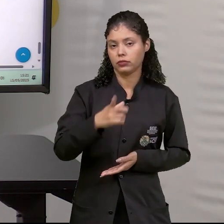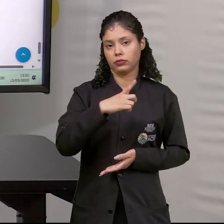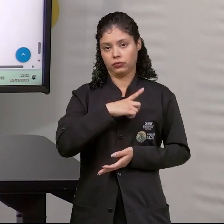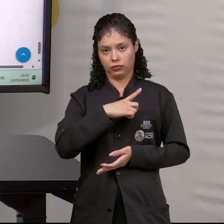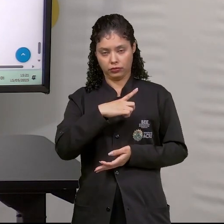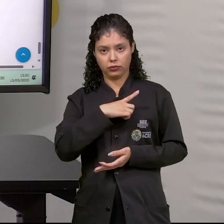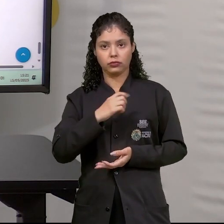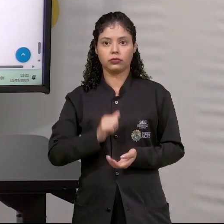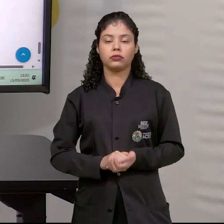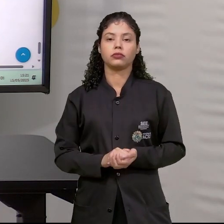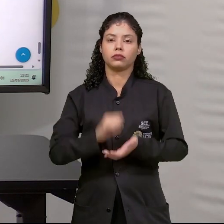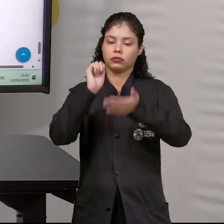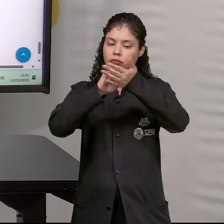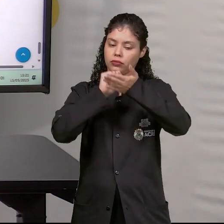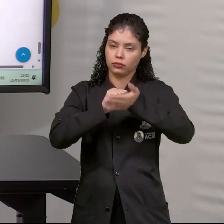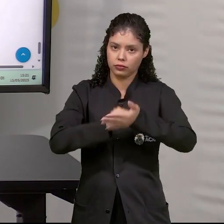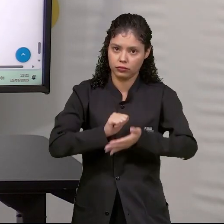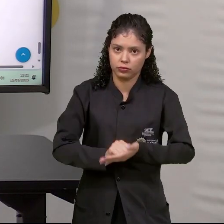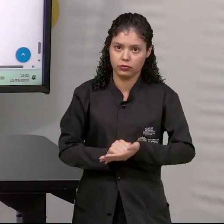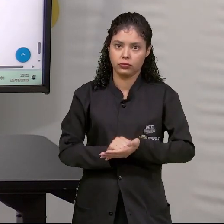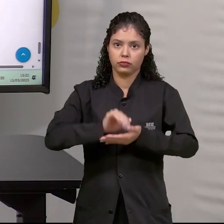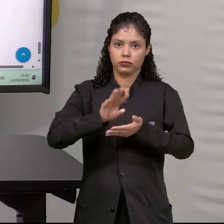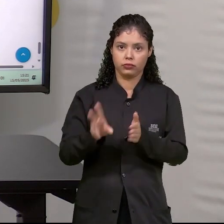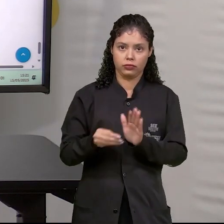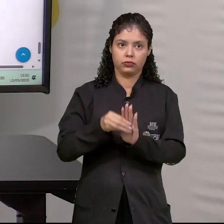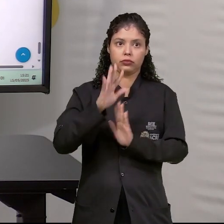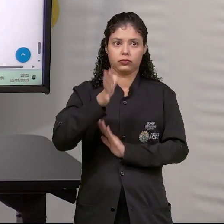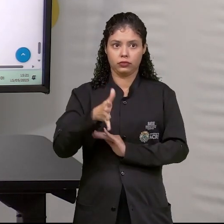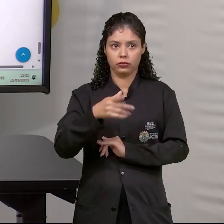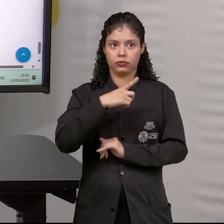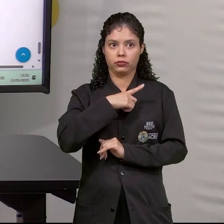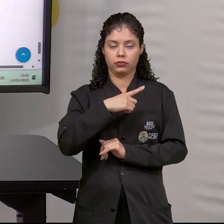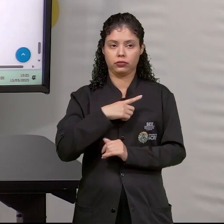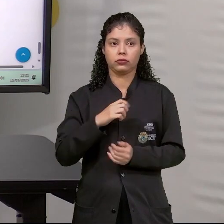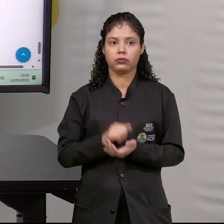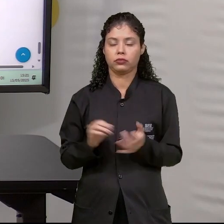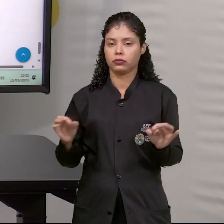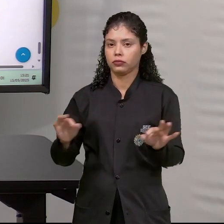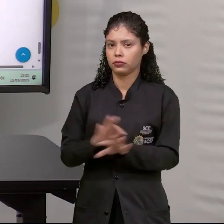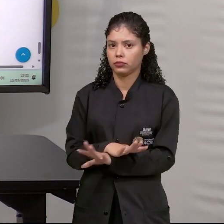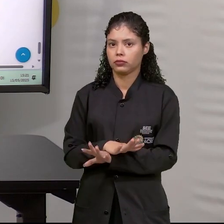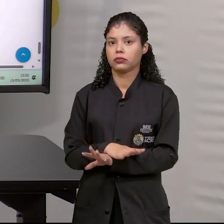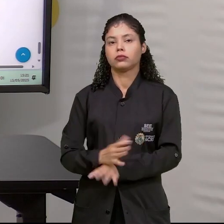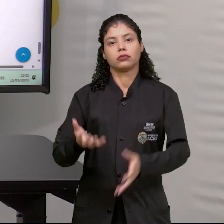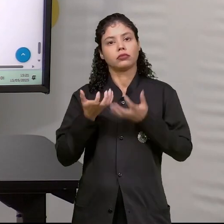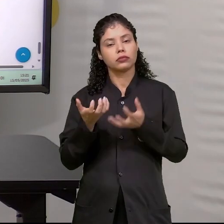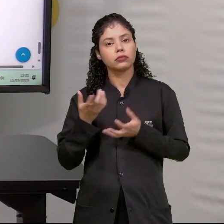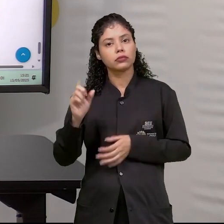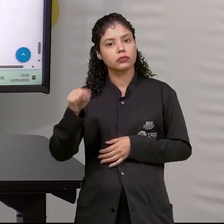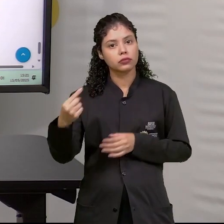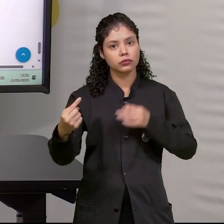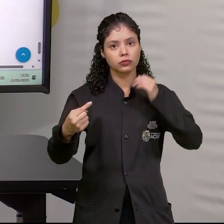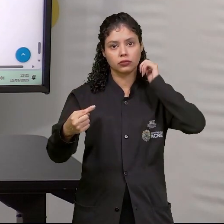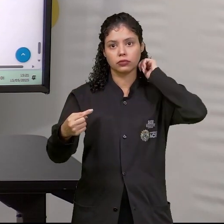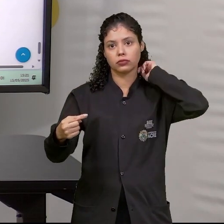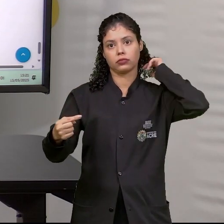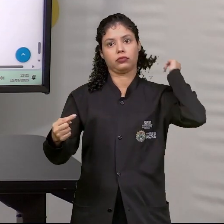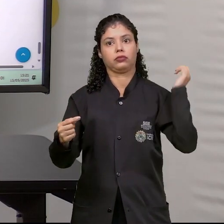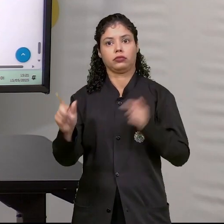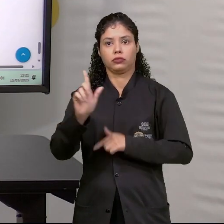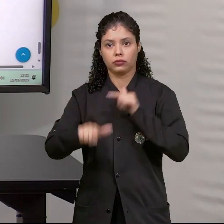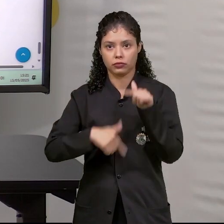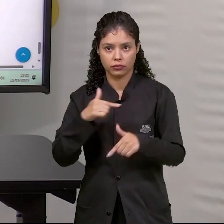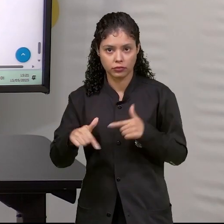SEI, você só vai preencher, e já tem ali um modelo, já tem um modelo pronto, você utiliza aquele modelo para poder